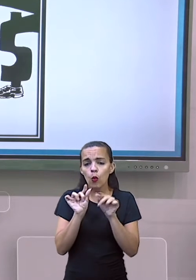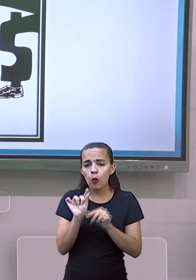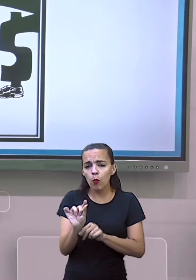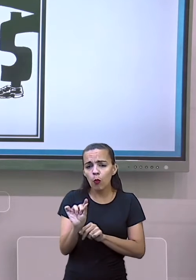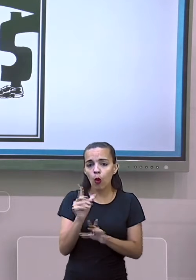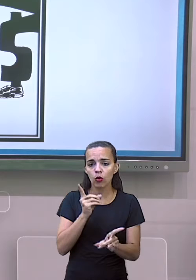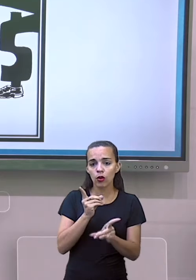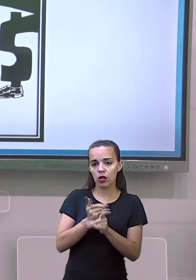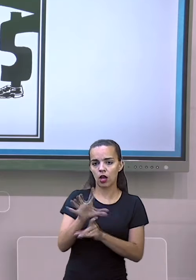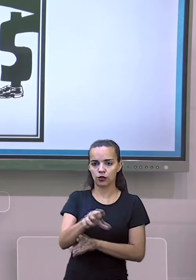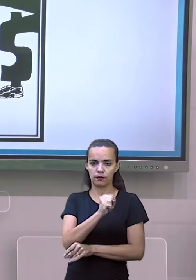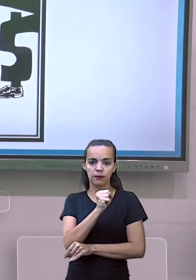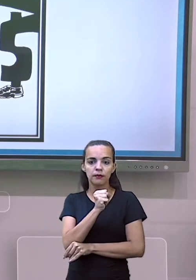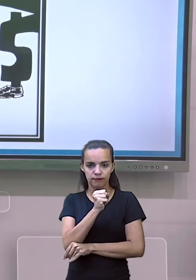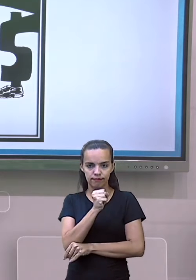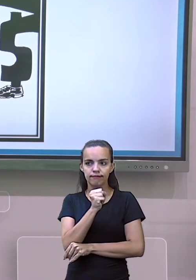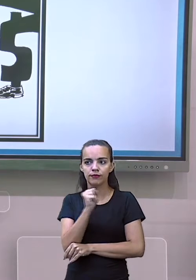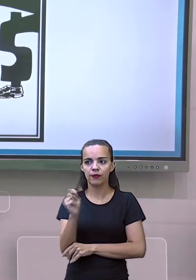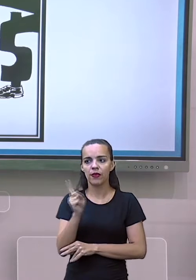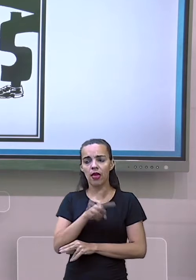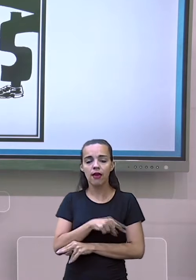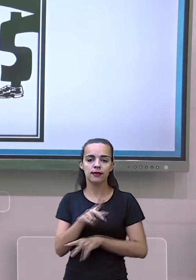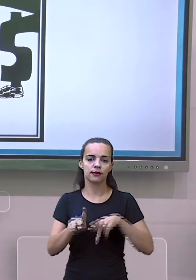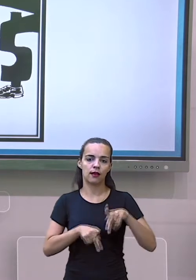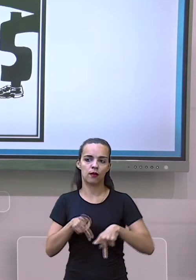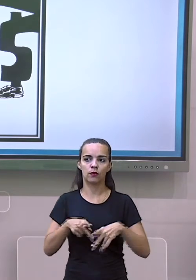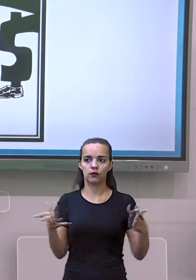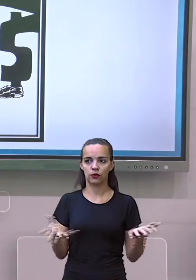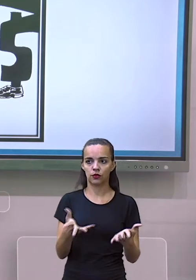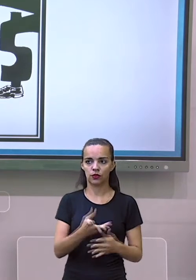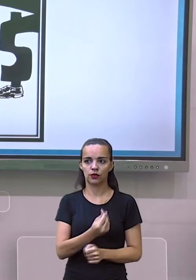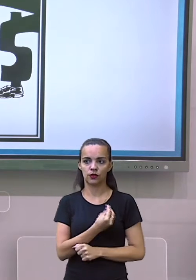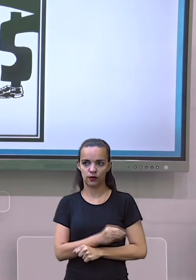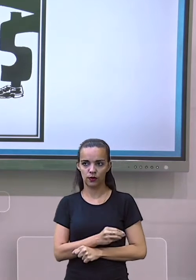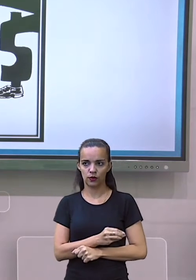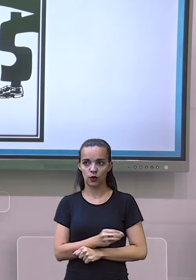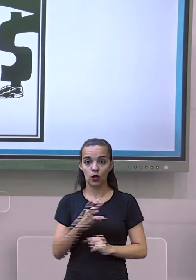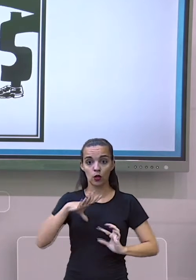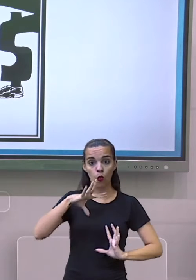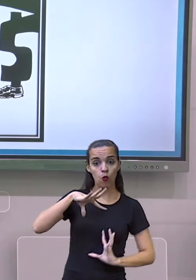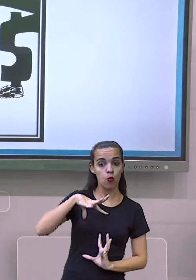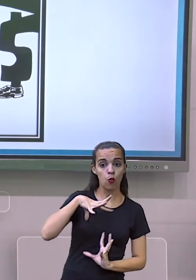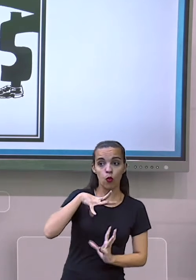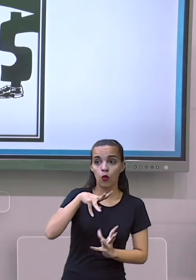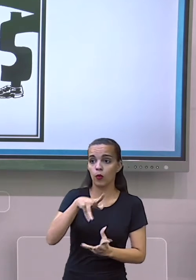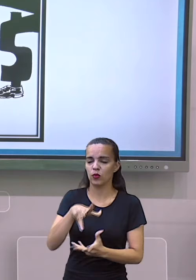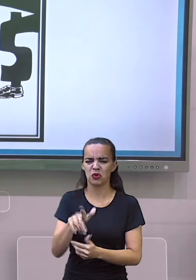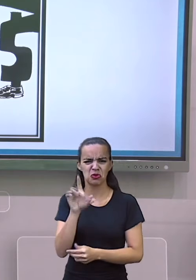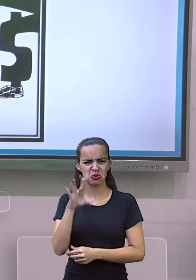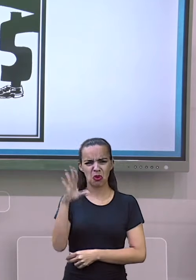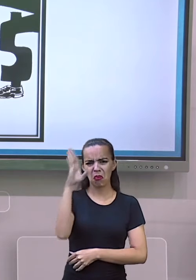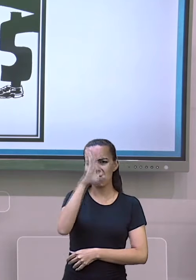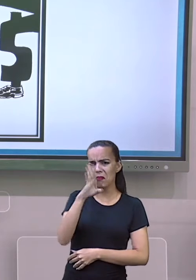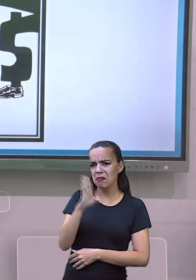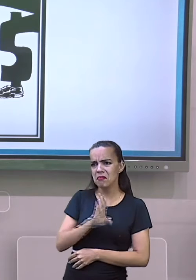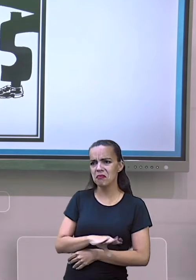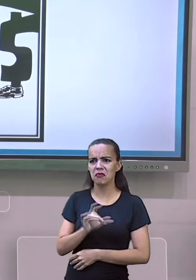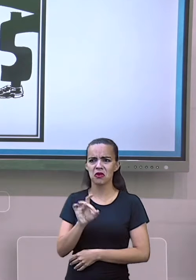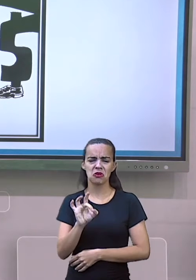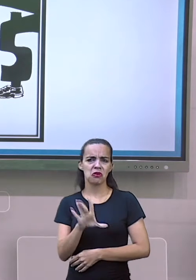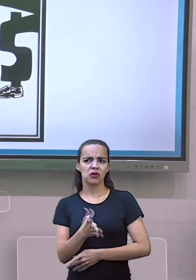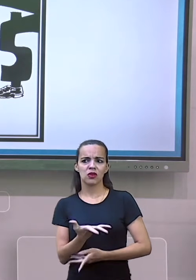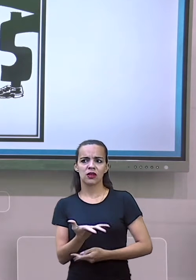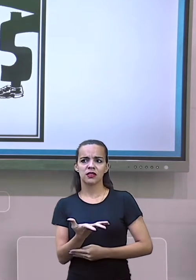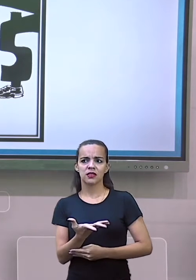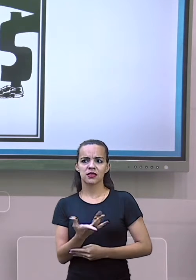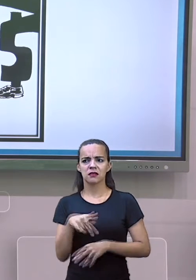E quando a gente fala de população, aqui é o mundo todo. Não só Brasil, não